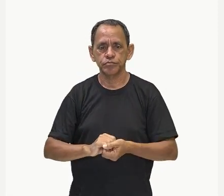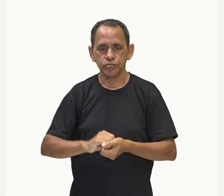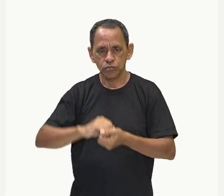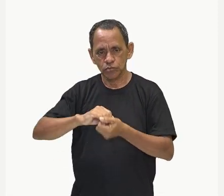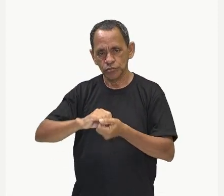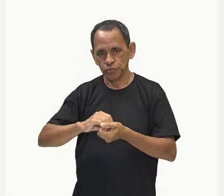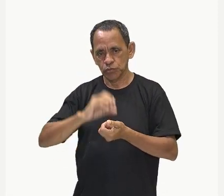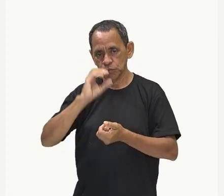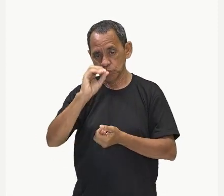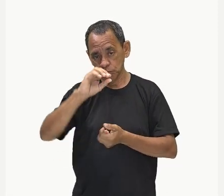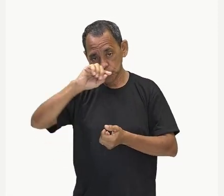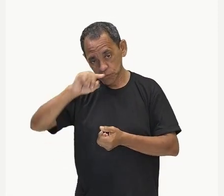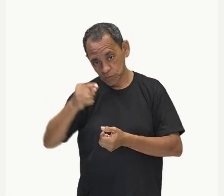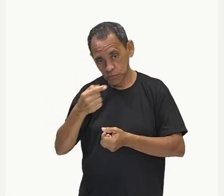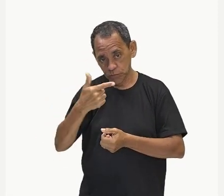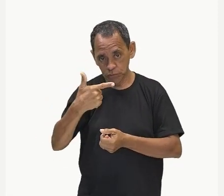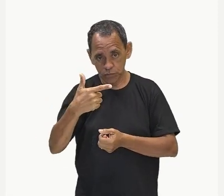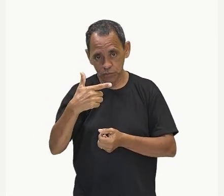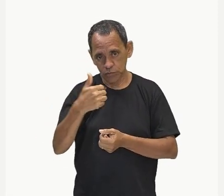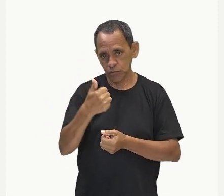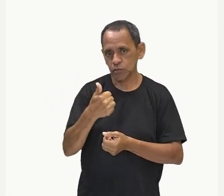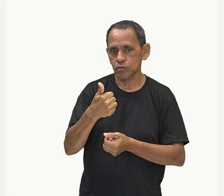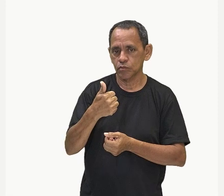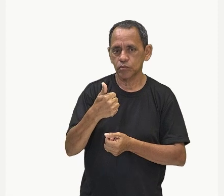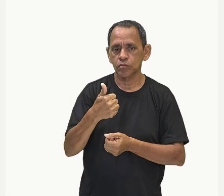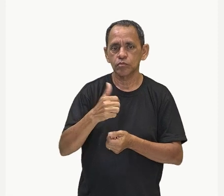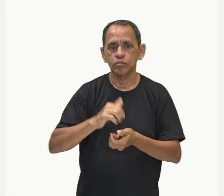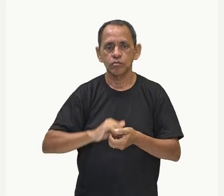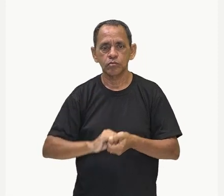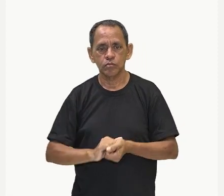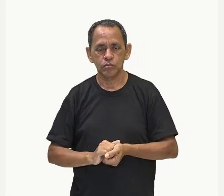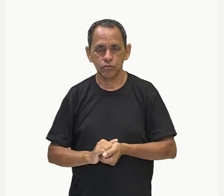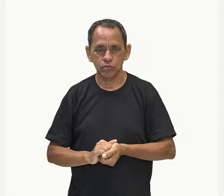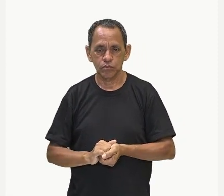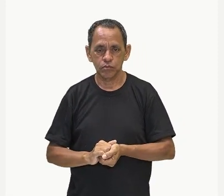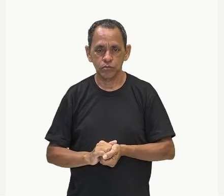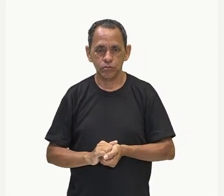Então, na nossa letra B, o nosso número decimal vai ficar